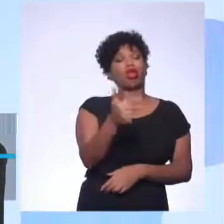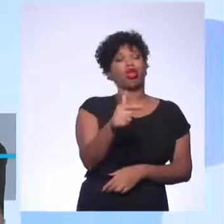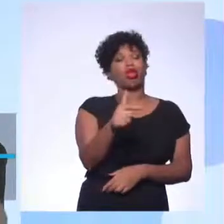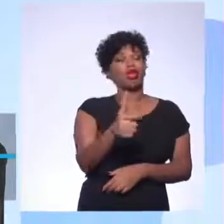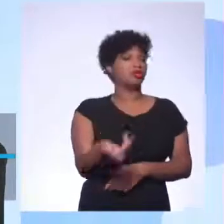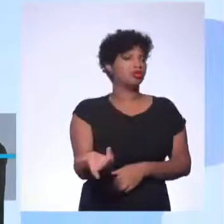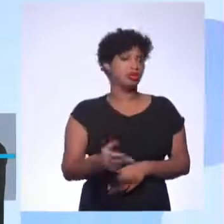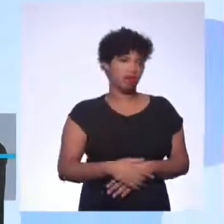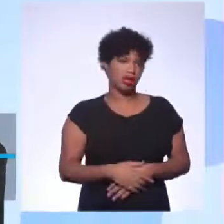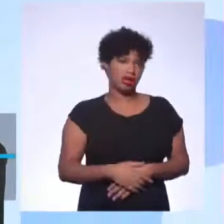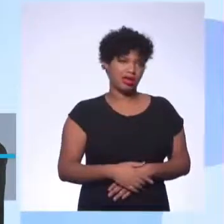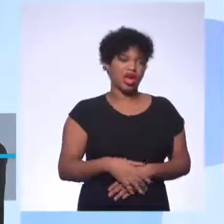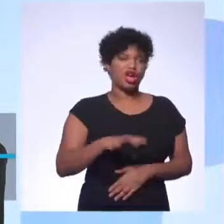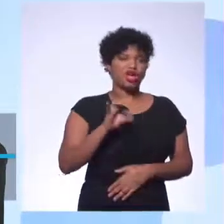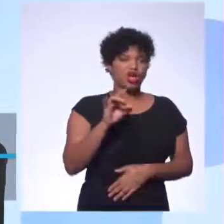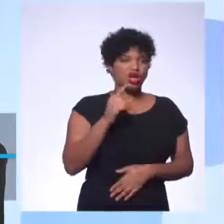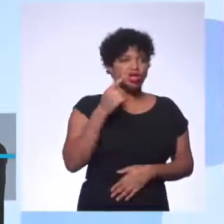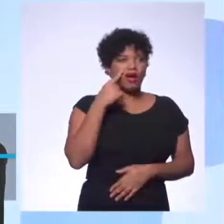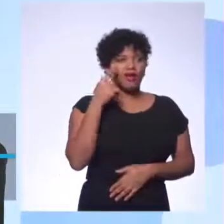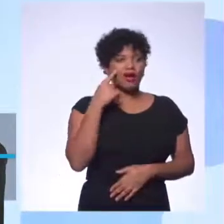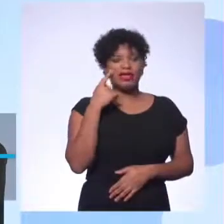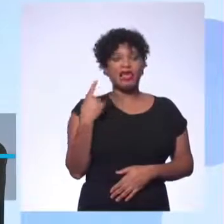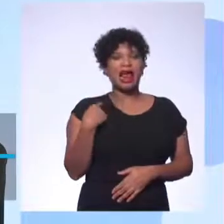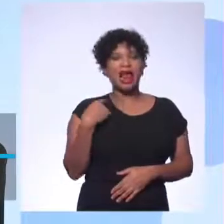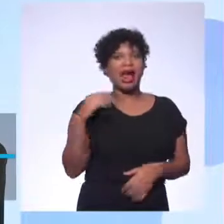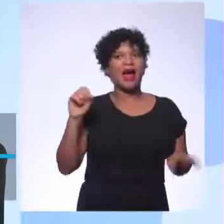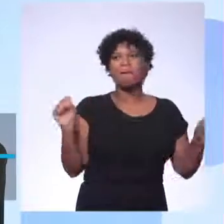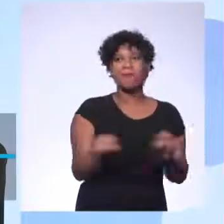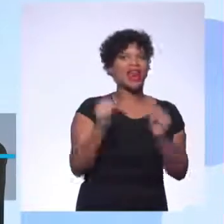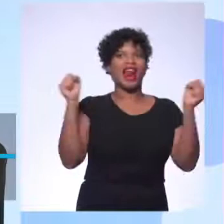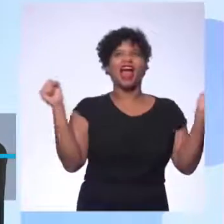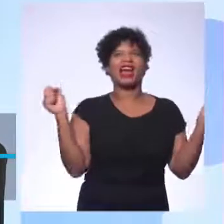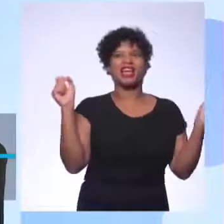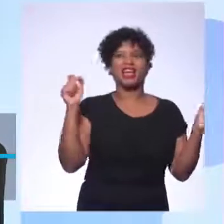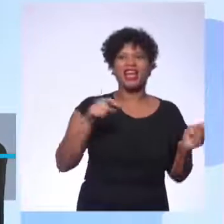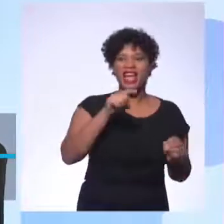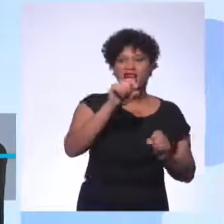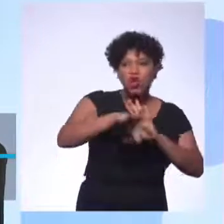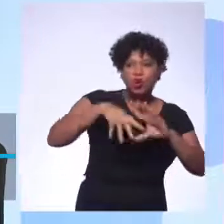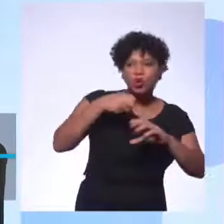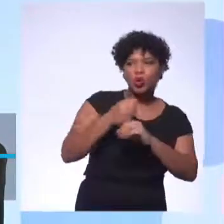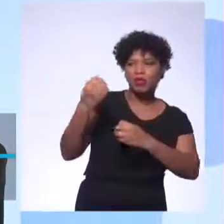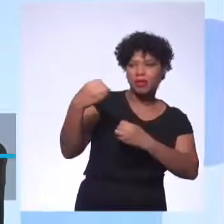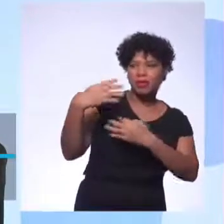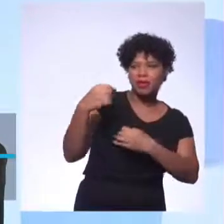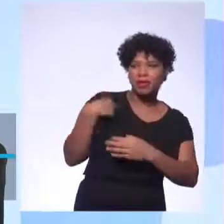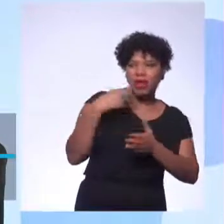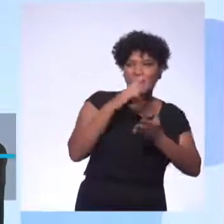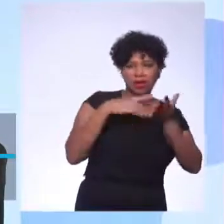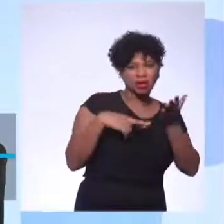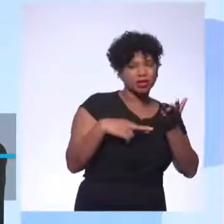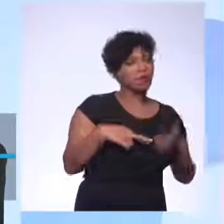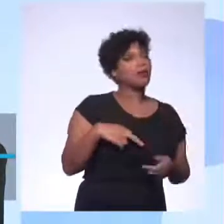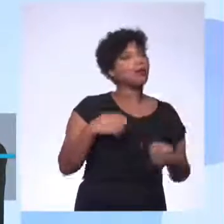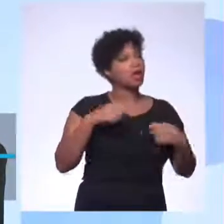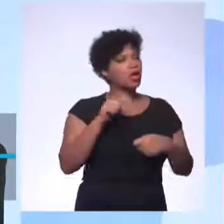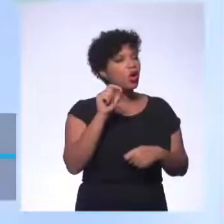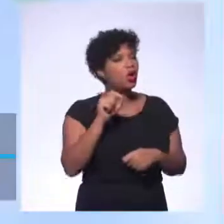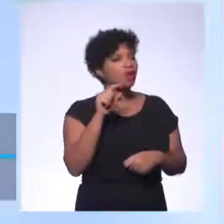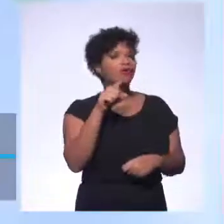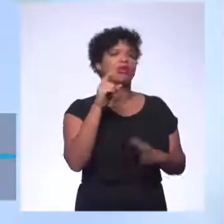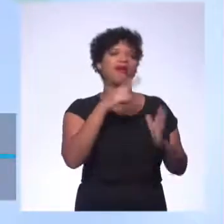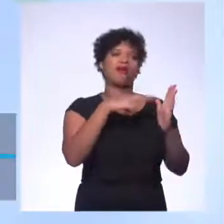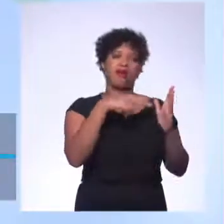Pro falou, ao invés de ficar nesses esquemas milagrosos, aprenda que é preciso ler e se inteirar sobre todos os assuntos. É verdade. Fazer